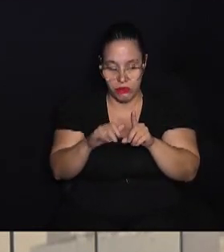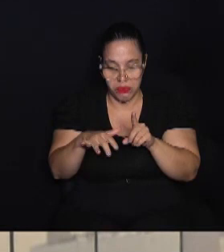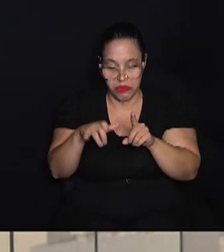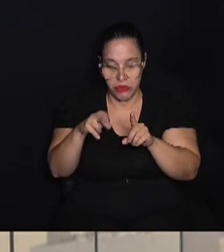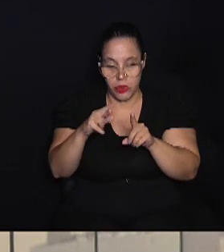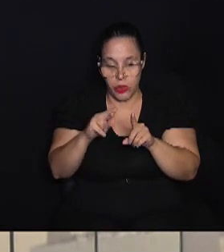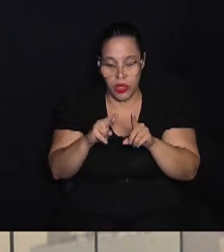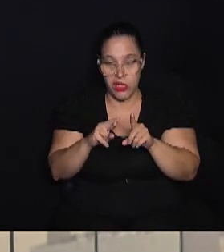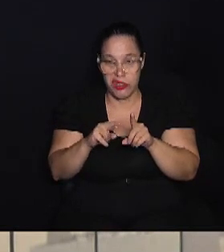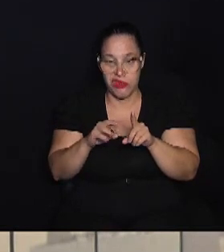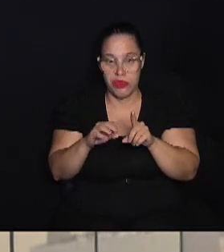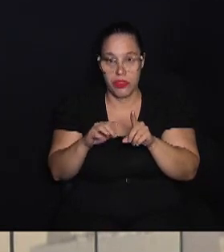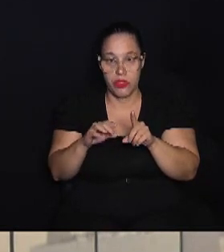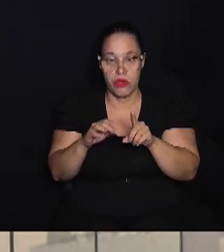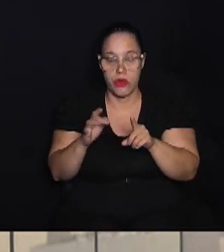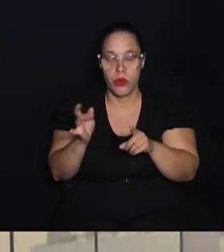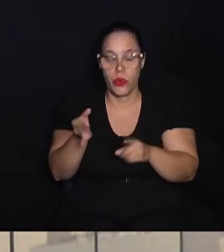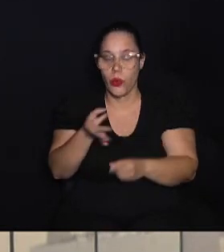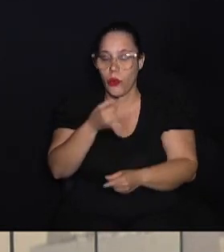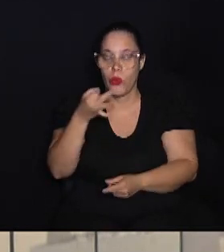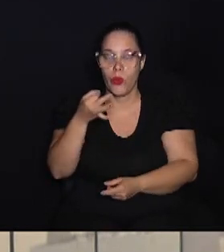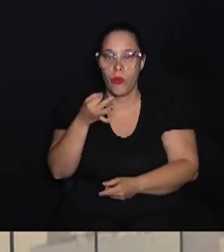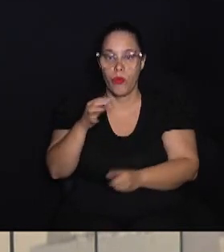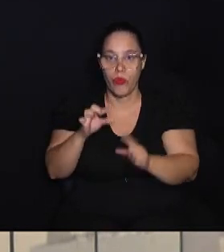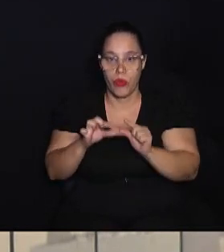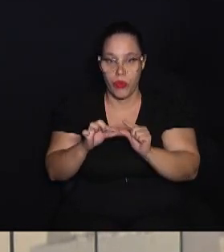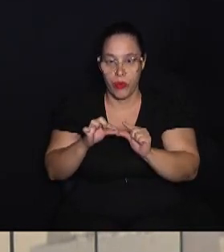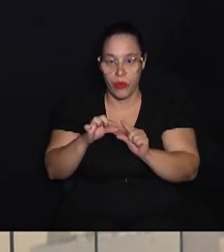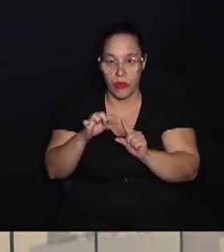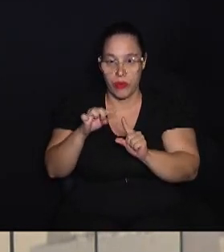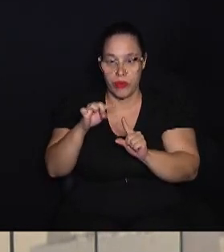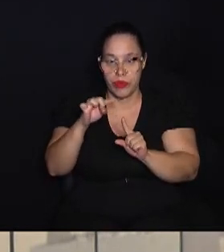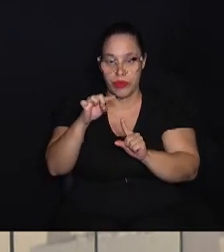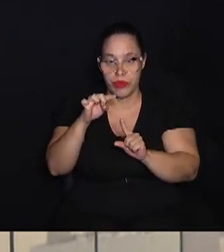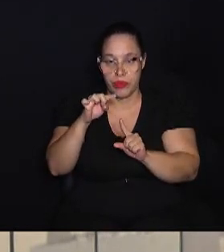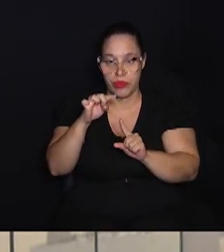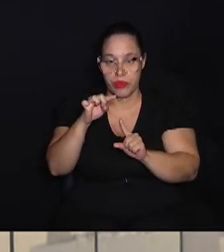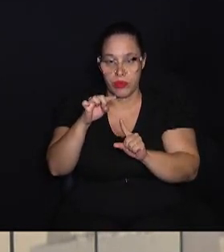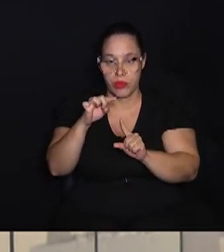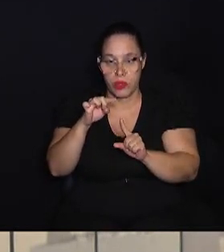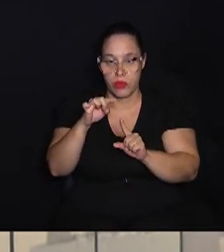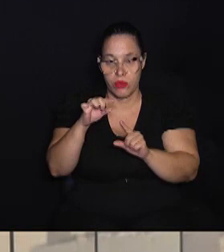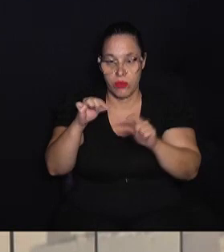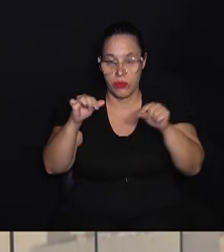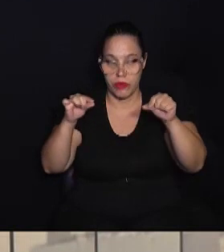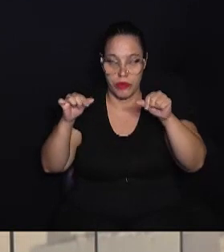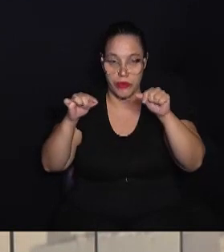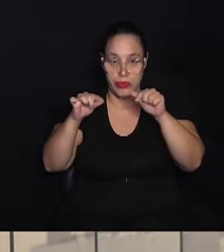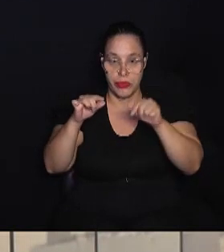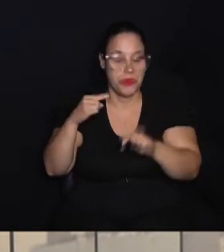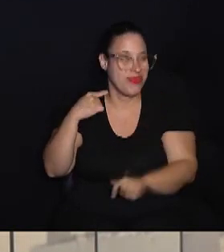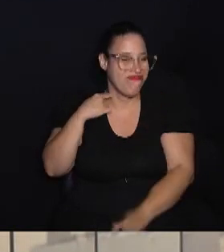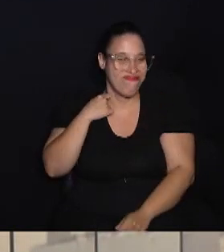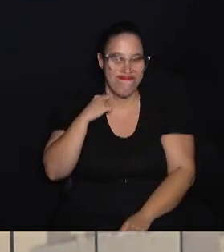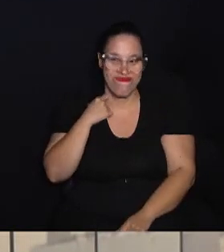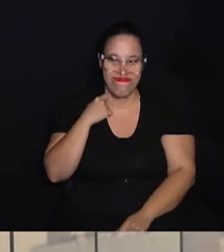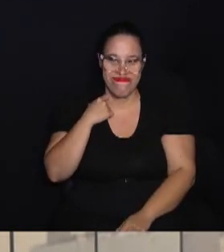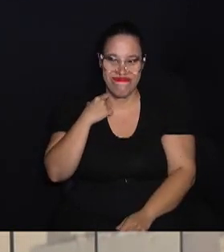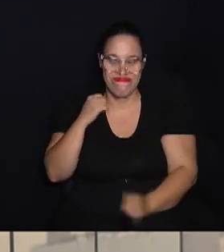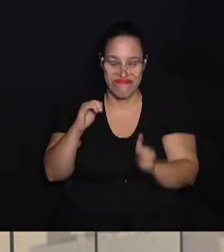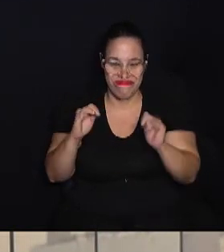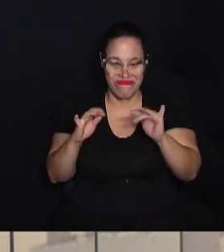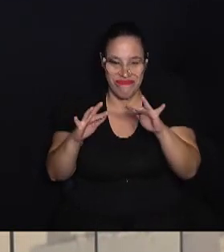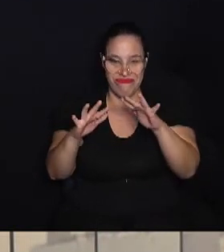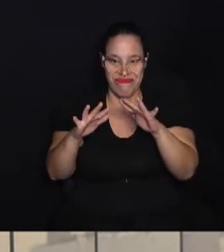reduzindo, por exemplo, a qualidade do ar, que é o aumento da concentração de partículas poluentes no ar, em função